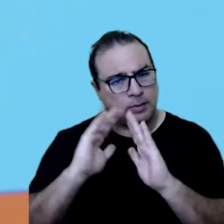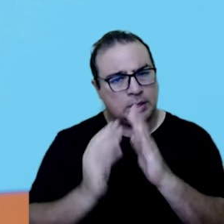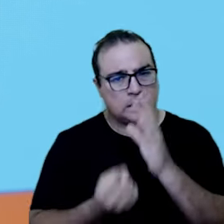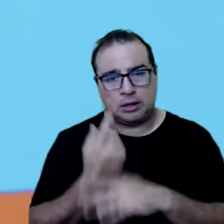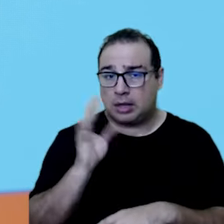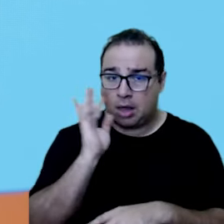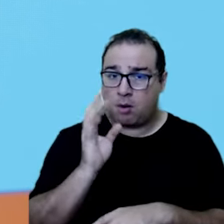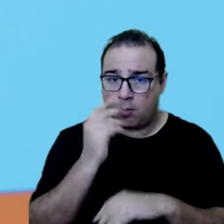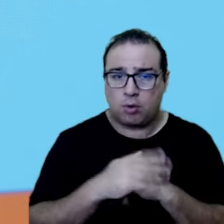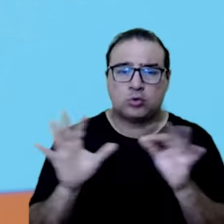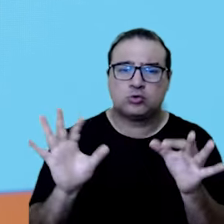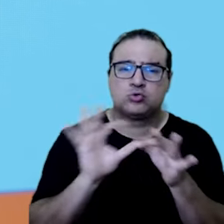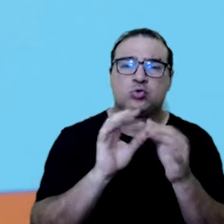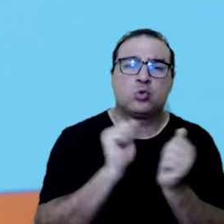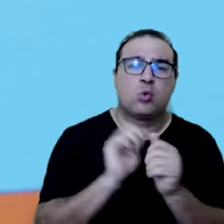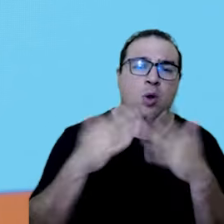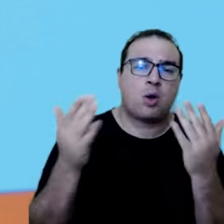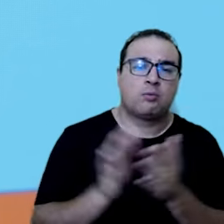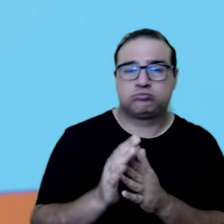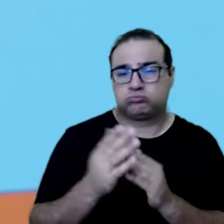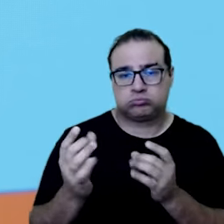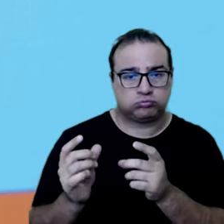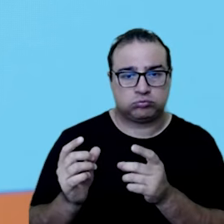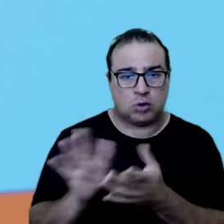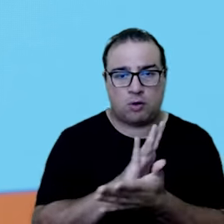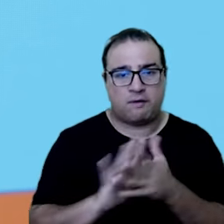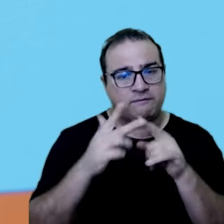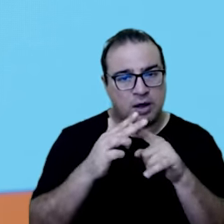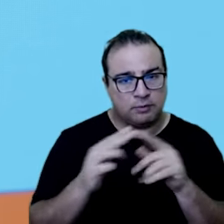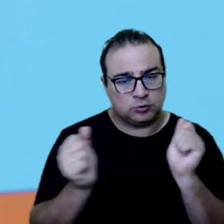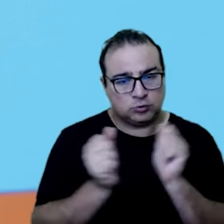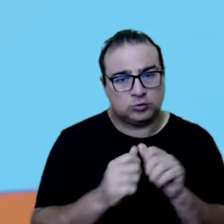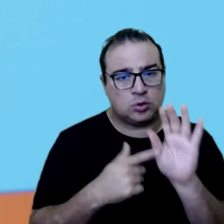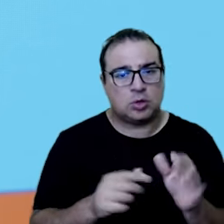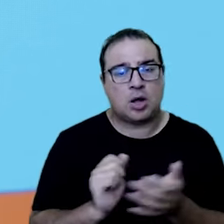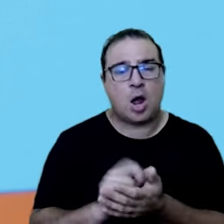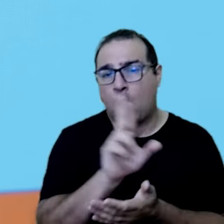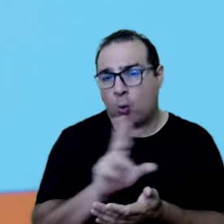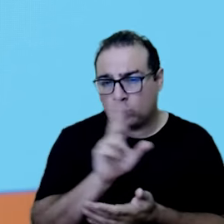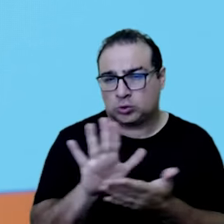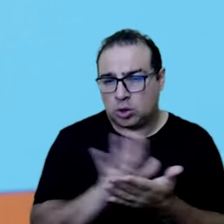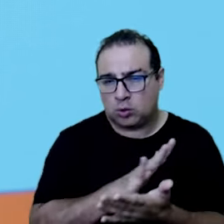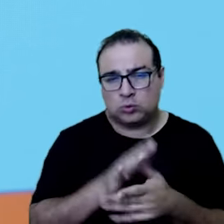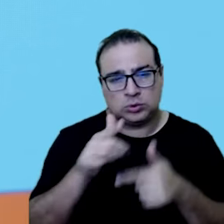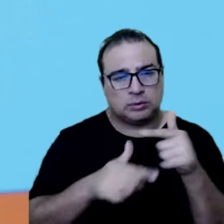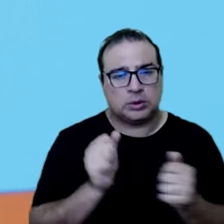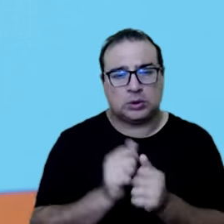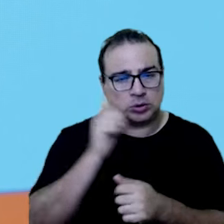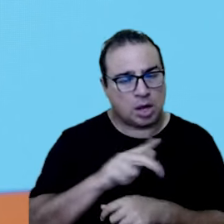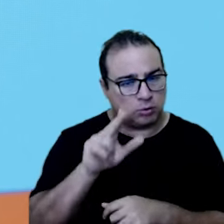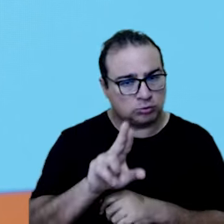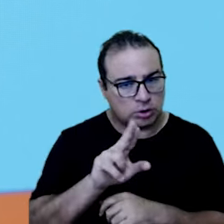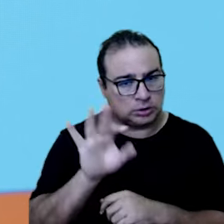pedido aqui legal esse pedido é vinculado ao quê Ah o fornecimento de determinada ferramenta determinada a utilização de algum equipamento você